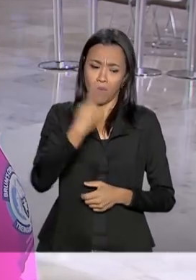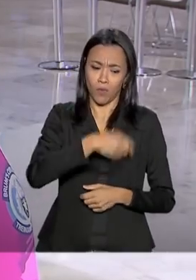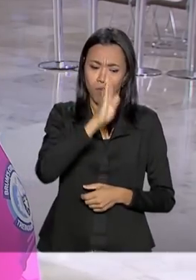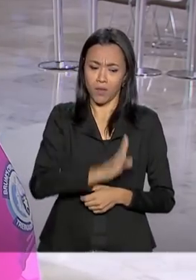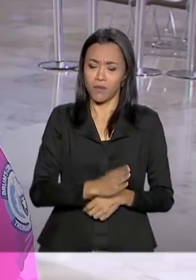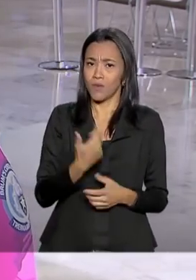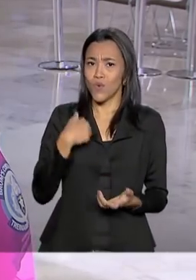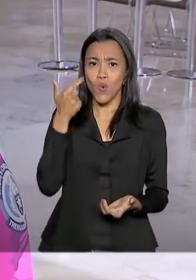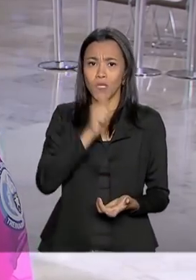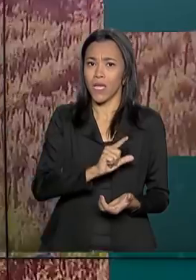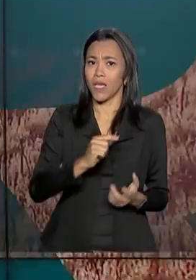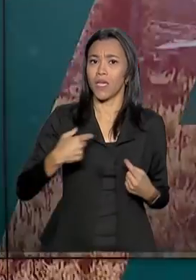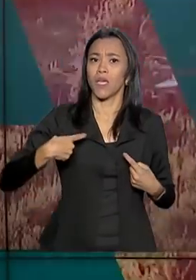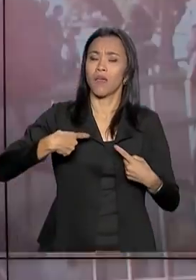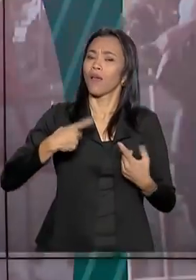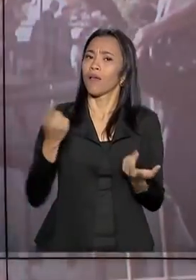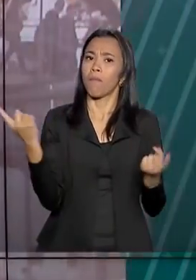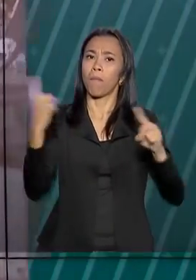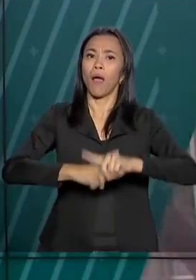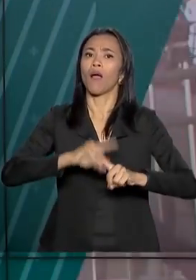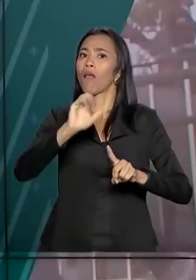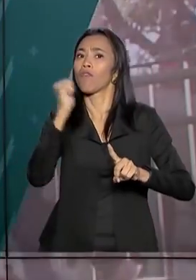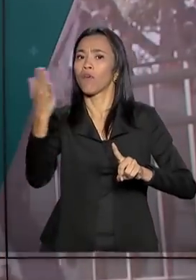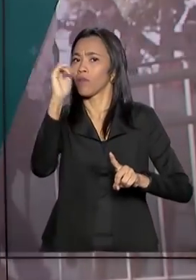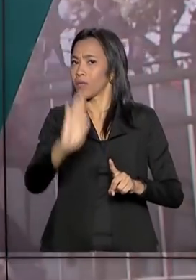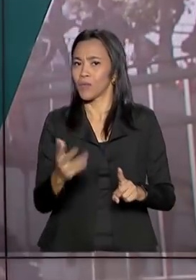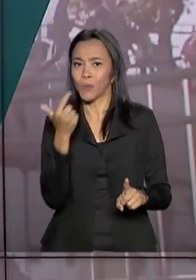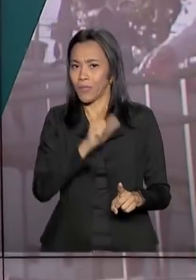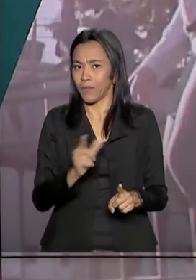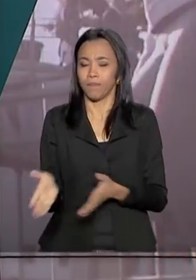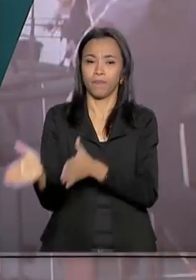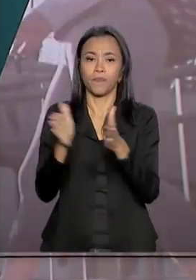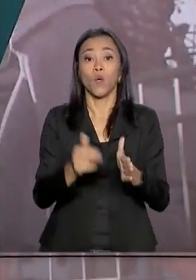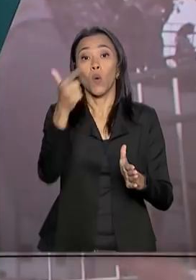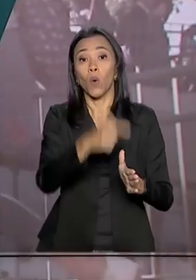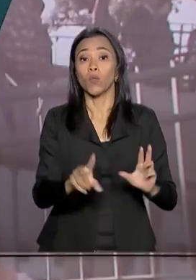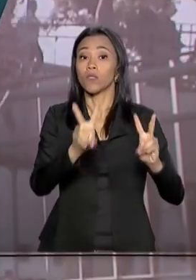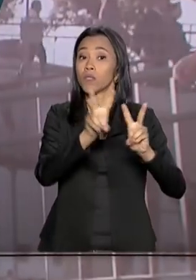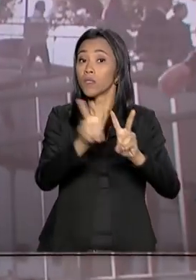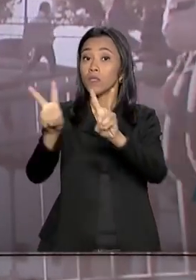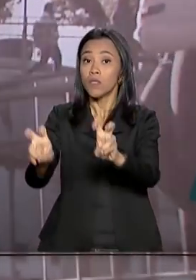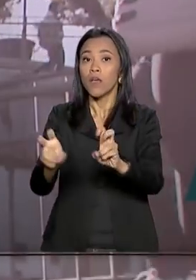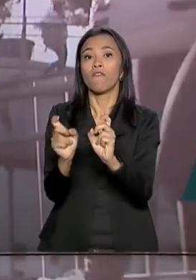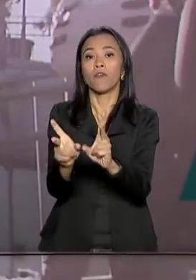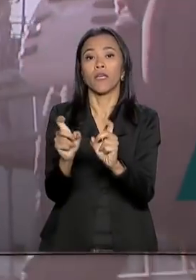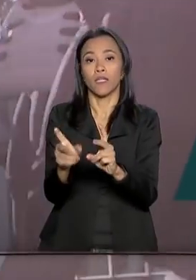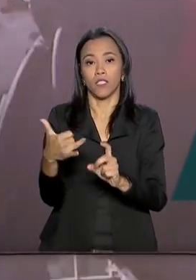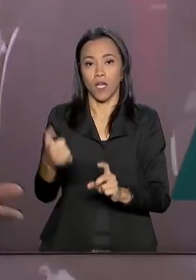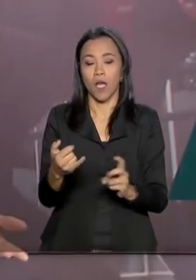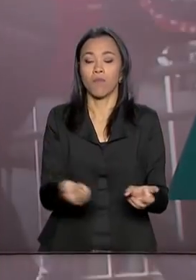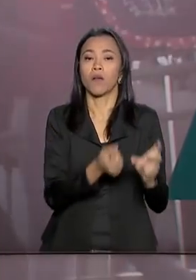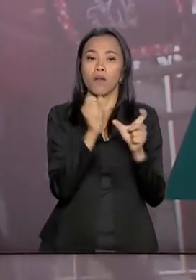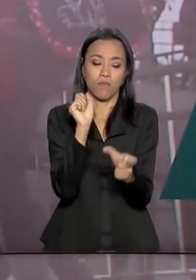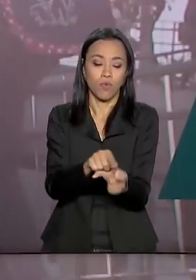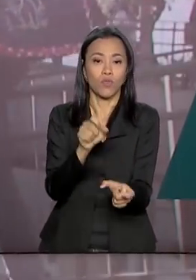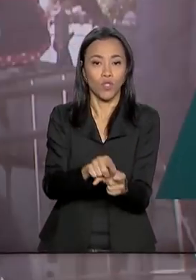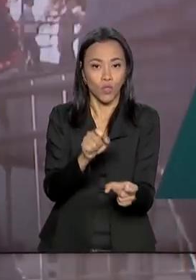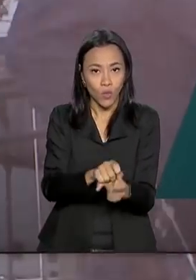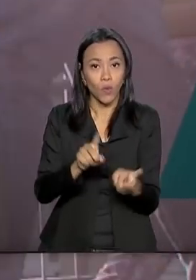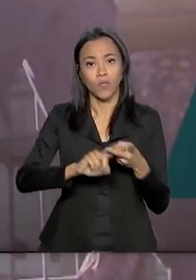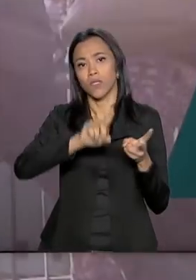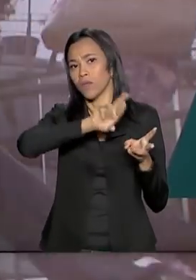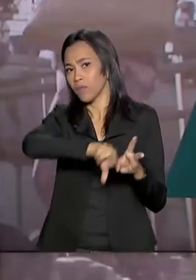disputar lá fora outros destaques do decreto são a permissão para venda de armas munições e acessórios em